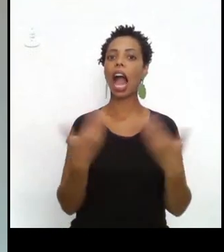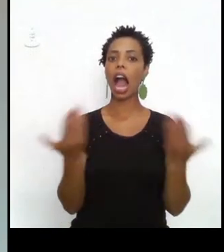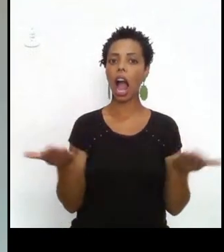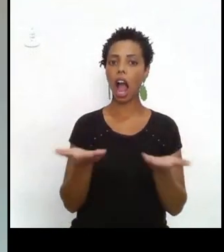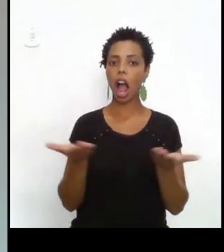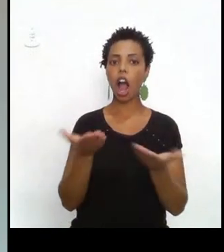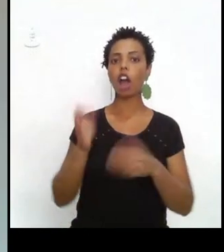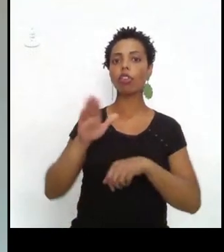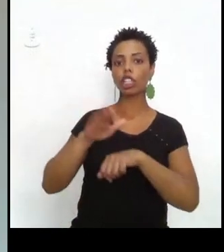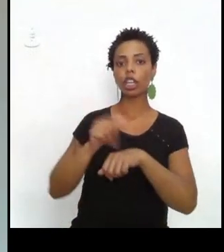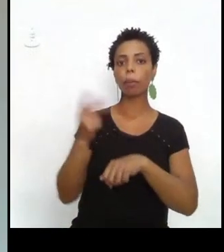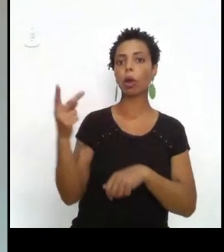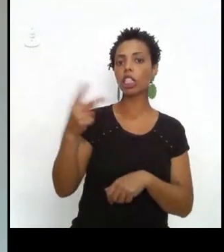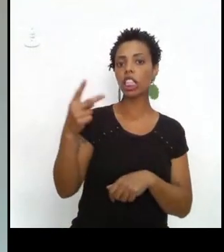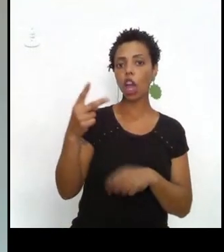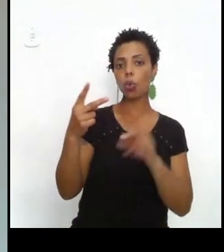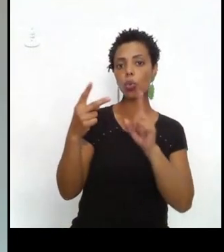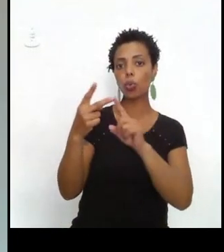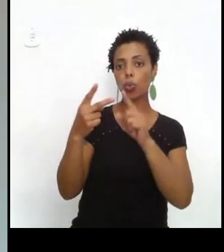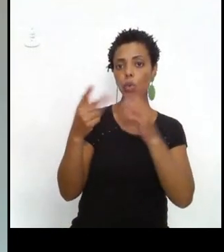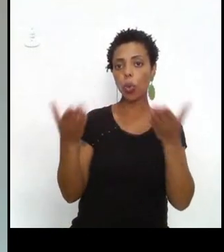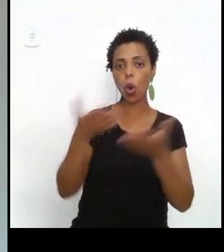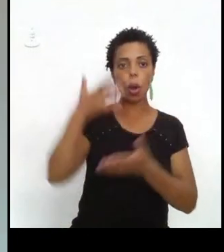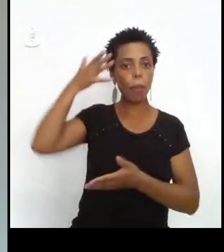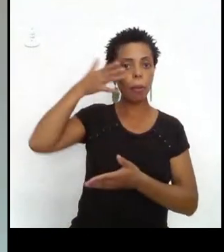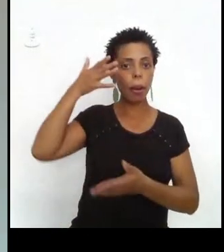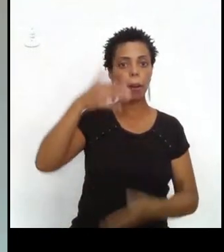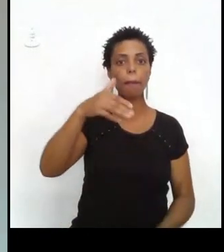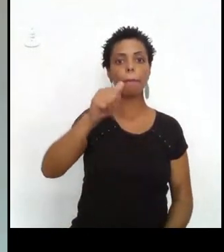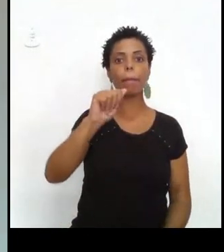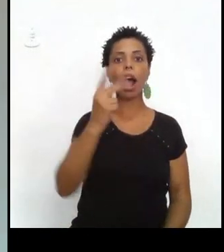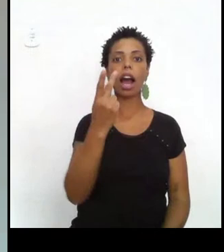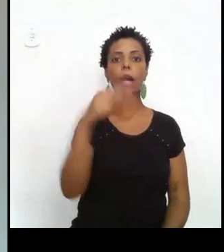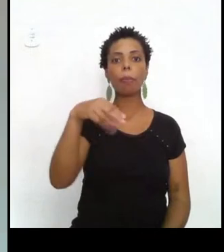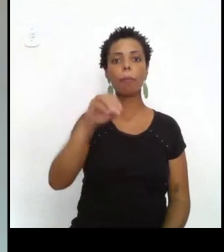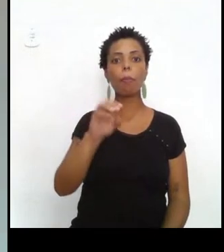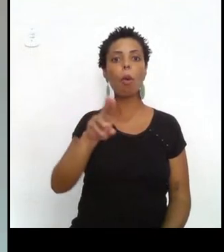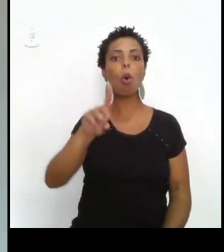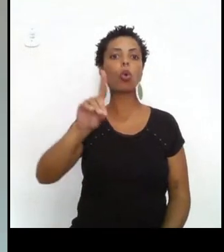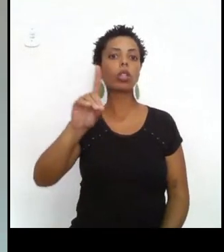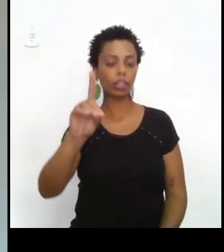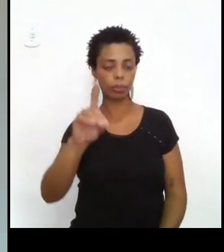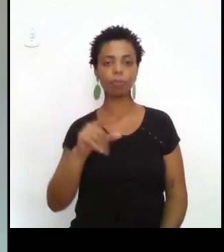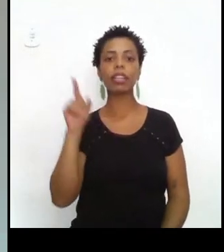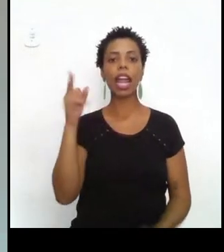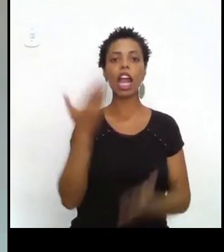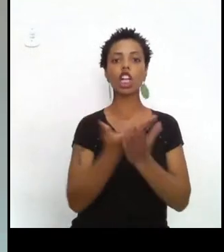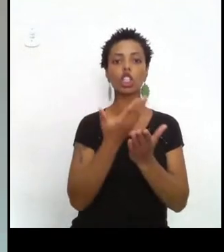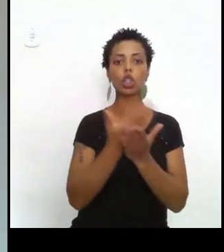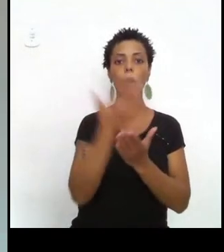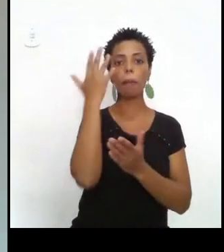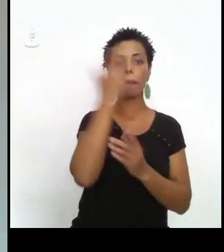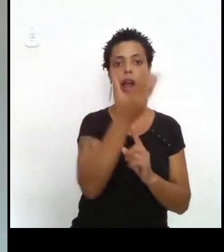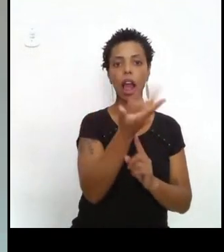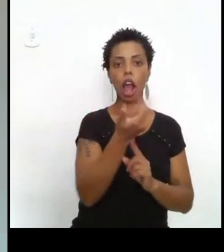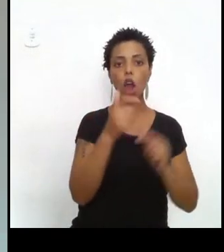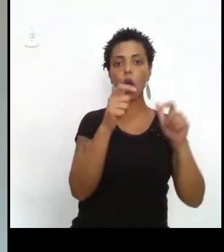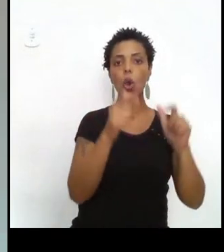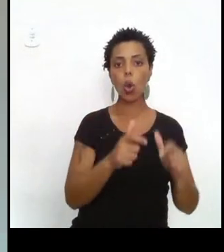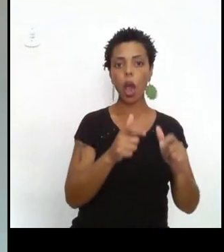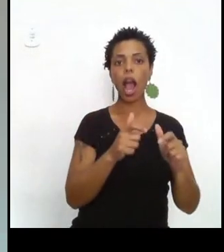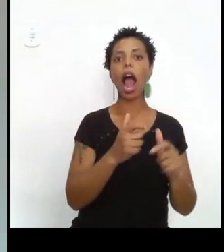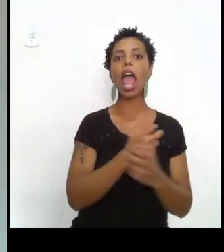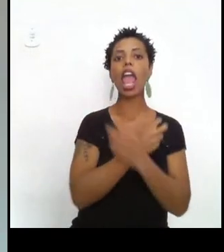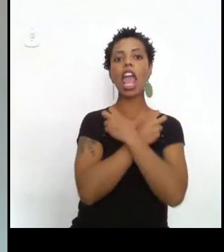nosso segundos convidados da tarde mas mundo cala é estudou belas-artes em Alexandria no Egito